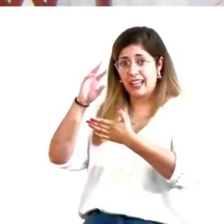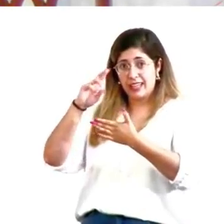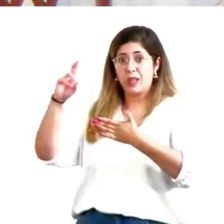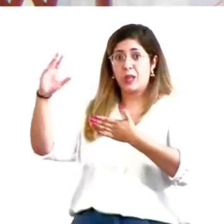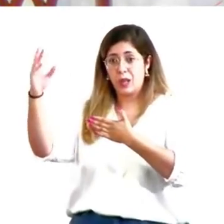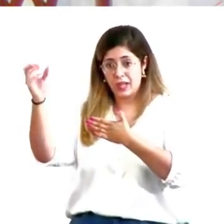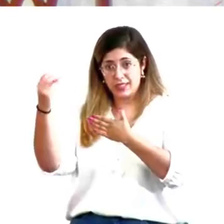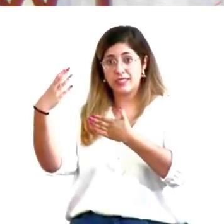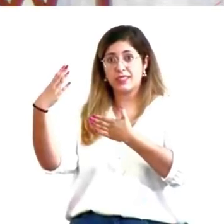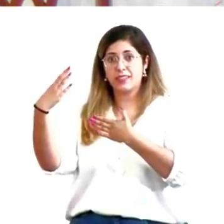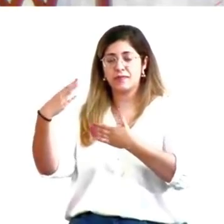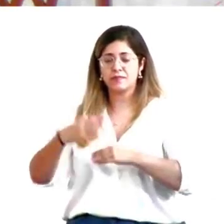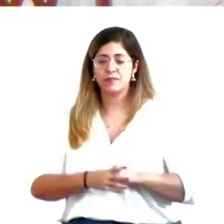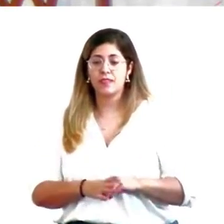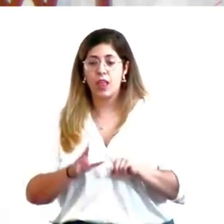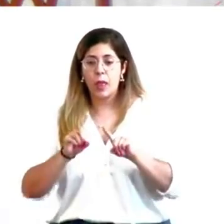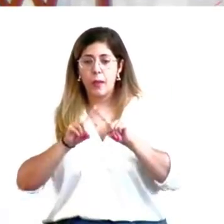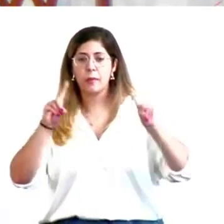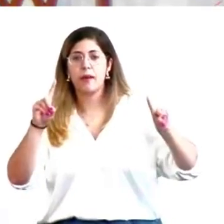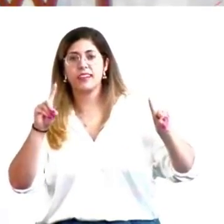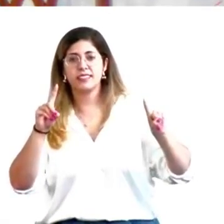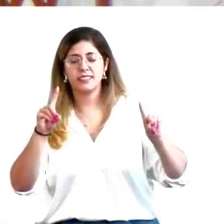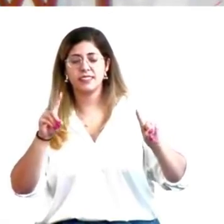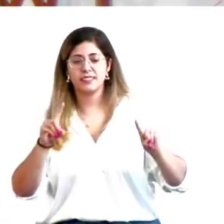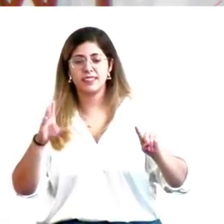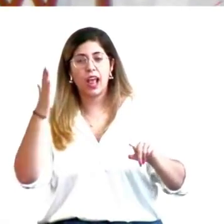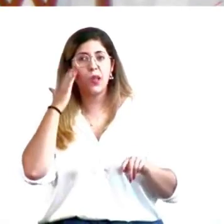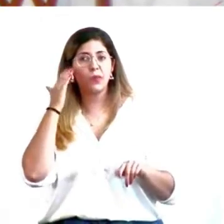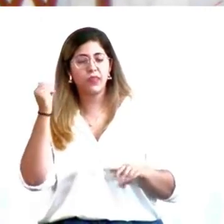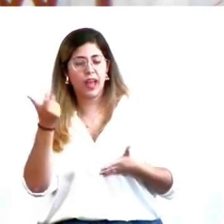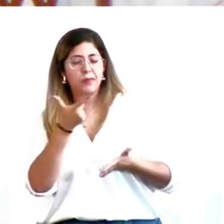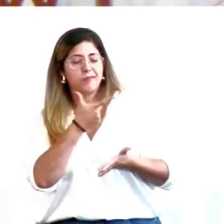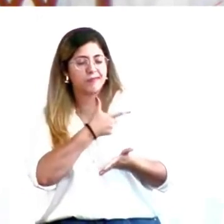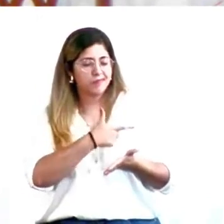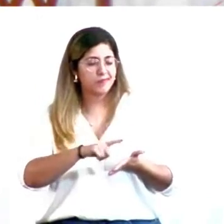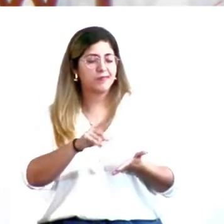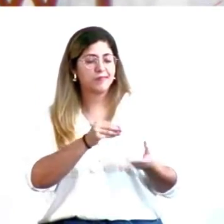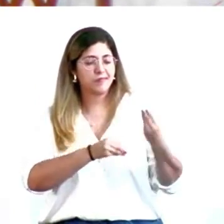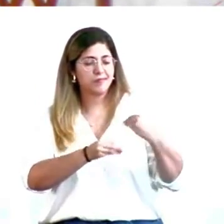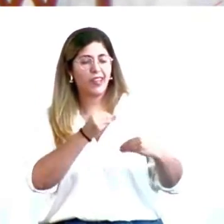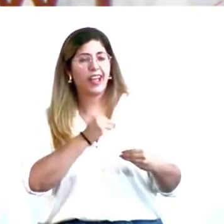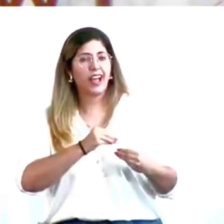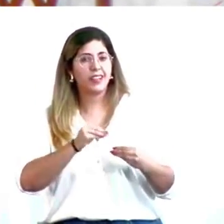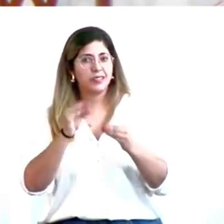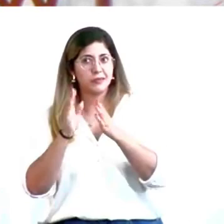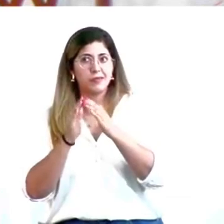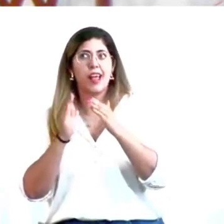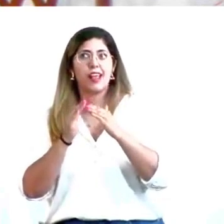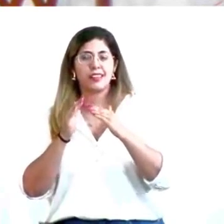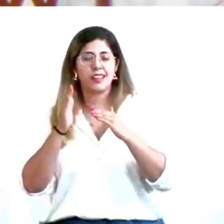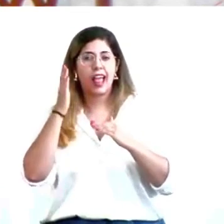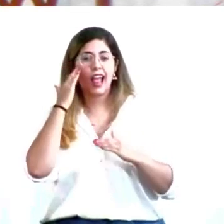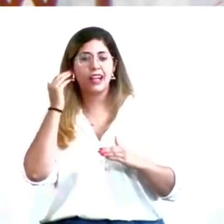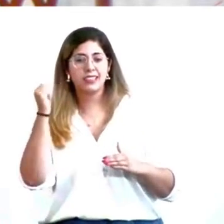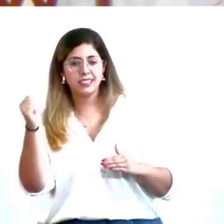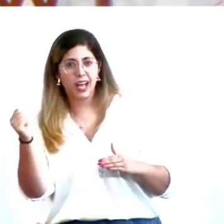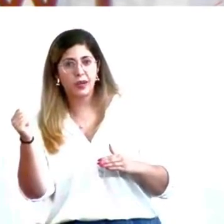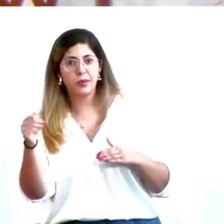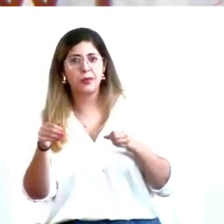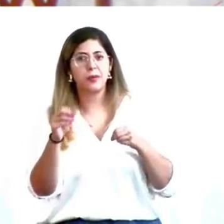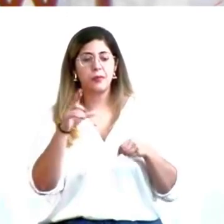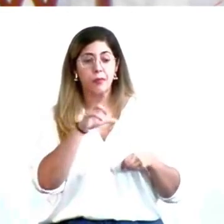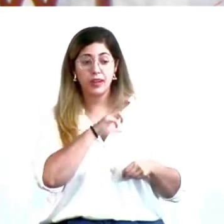erradas, vai saber diante da vontade de Deus, tanto geral como